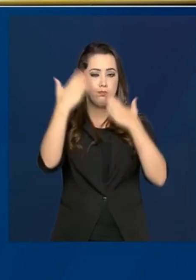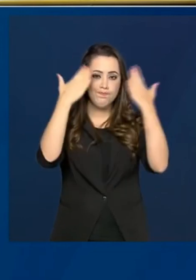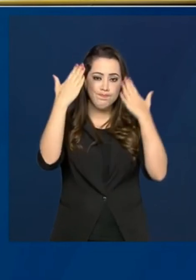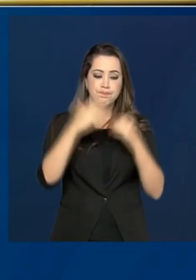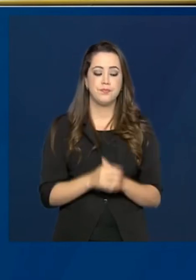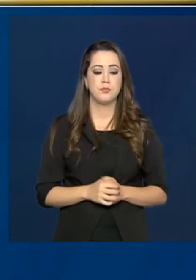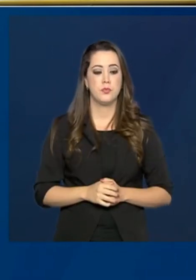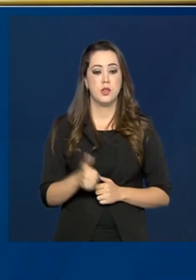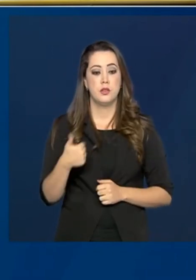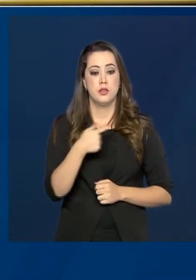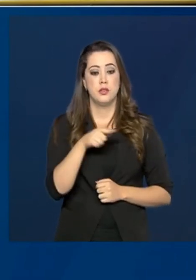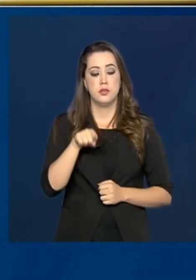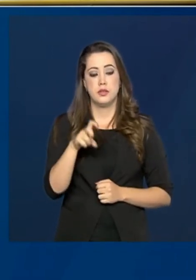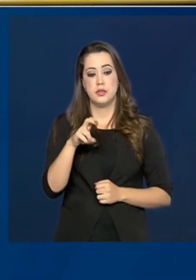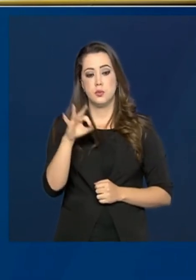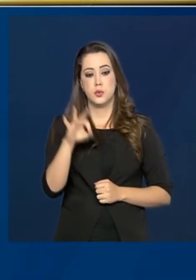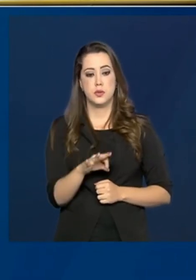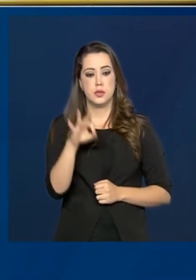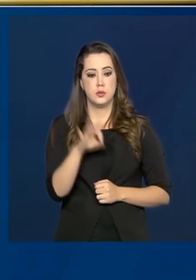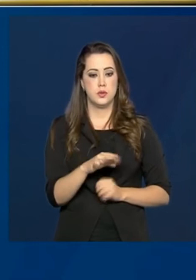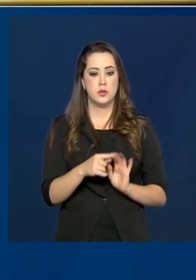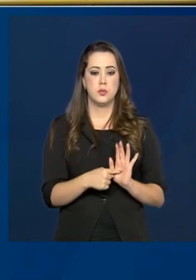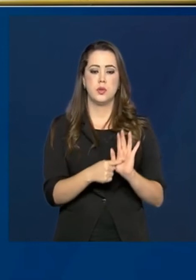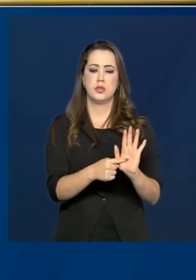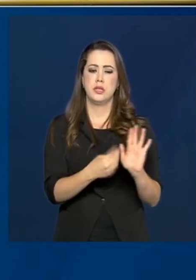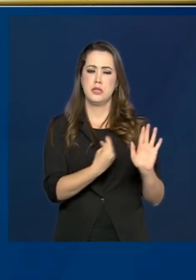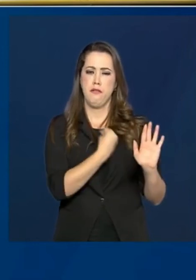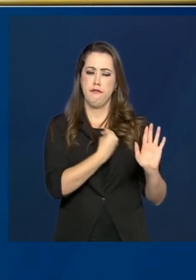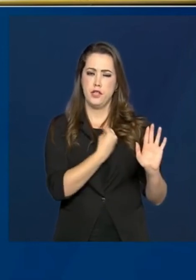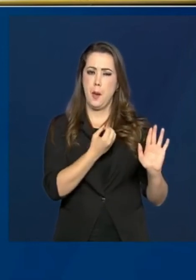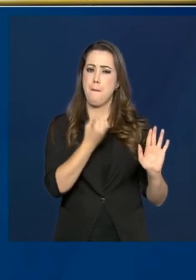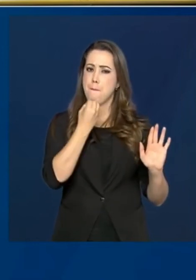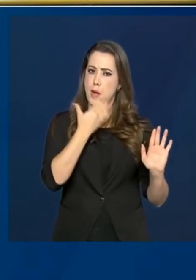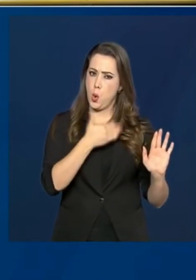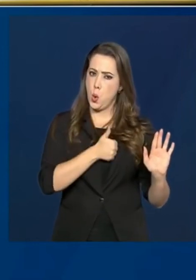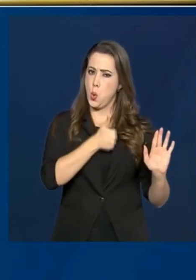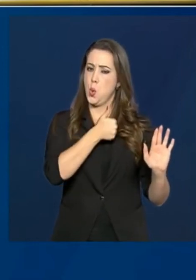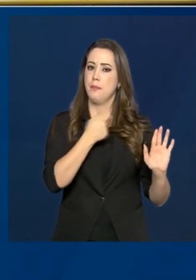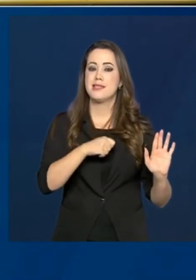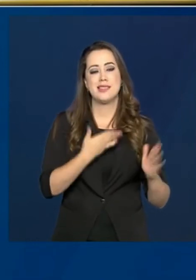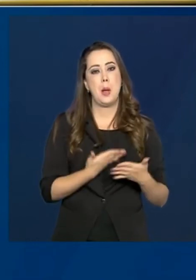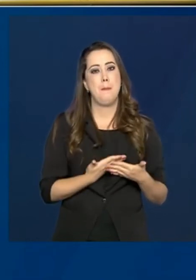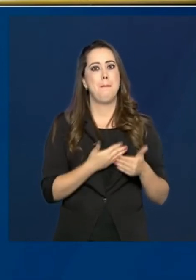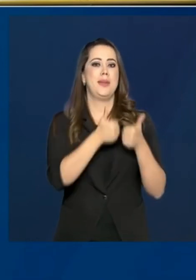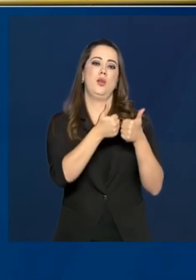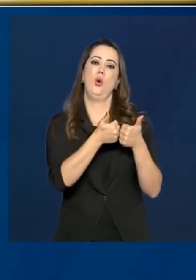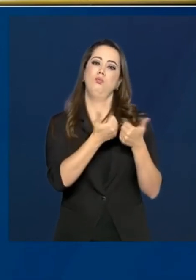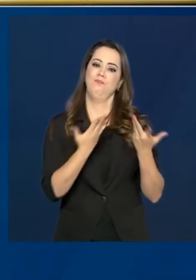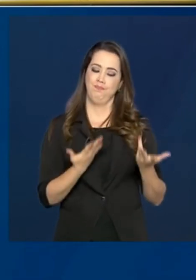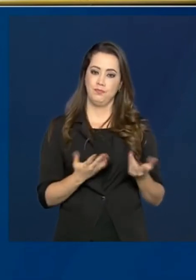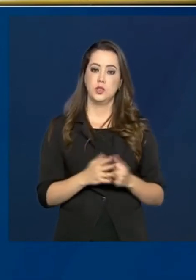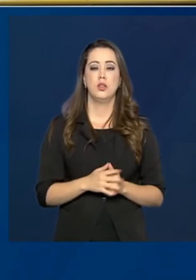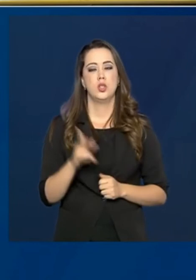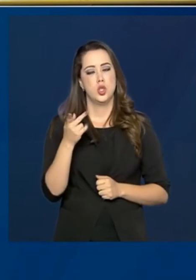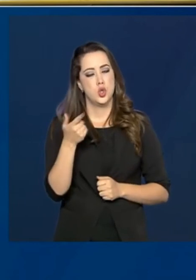preocupar. 17,5% indicam que esse aspecto de qualidade de vida necessitam melhorar. E, de novo, eu chamo a atenção que esses